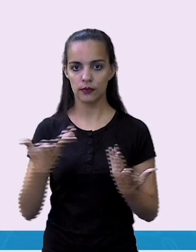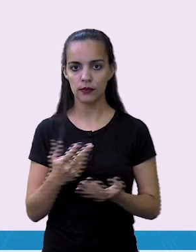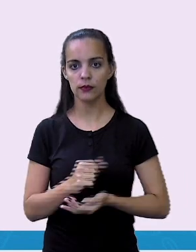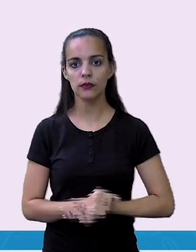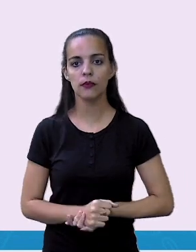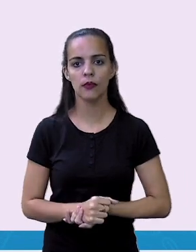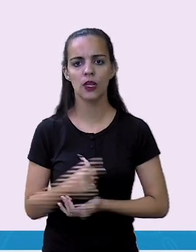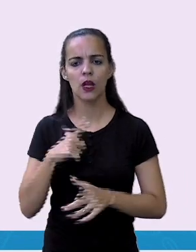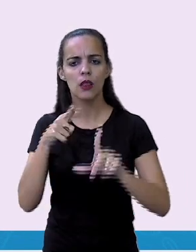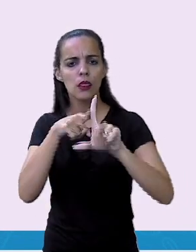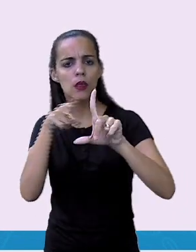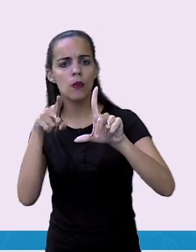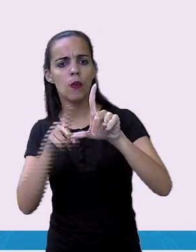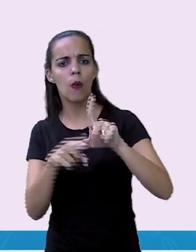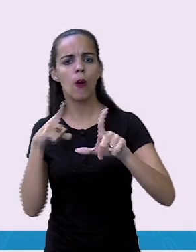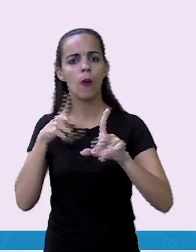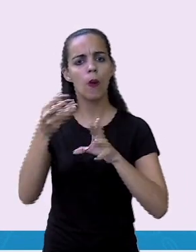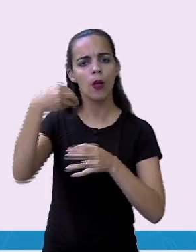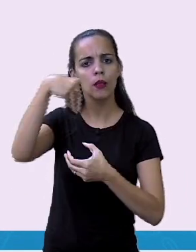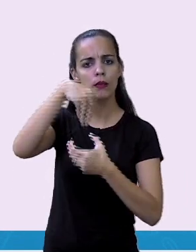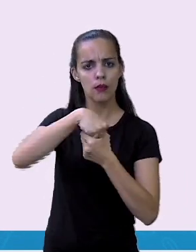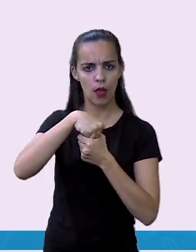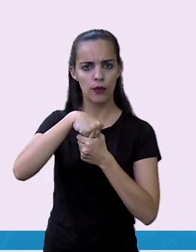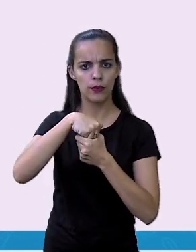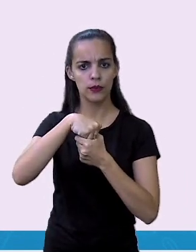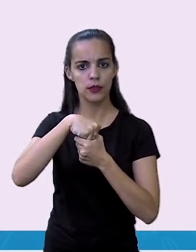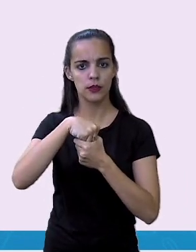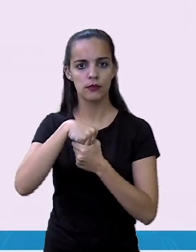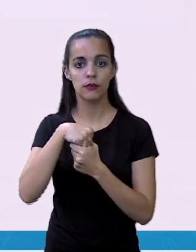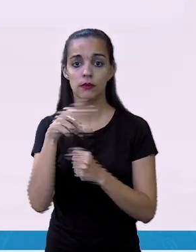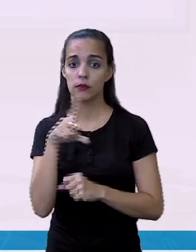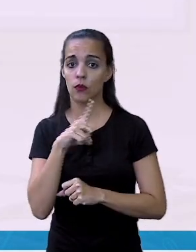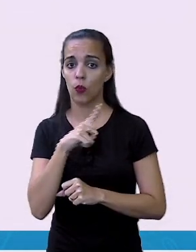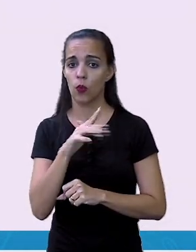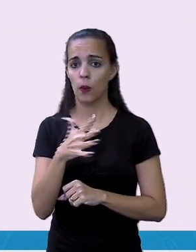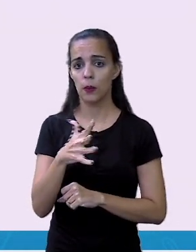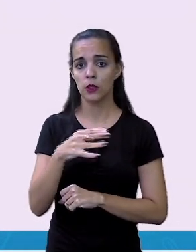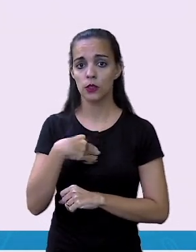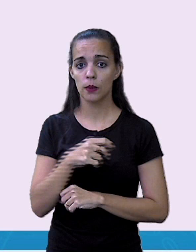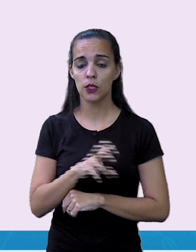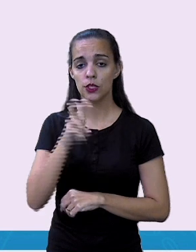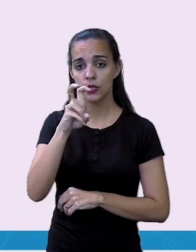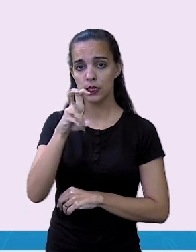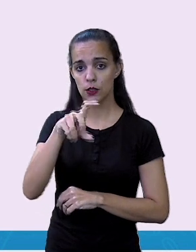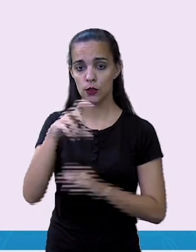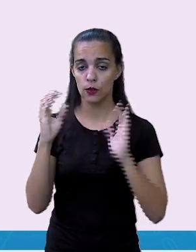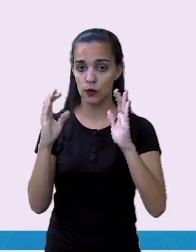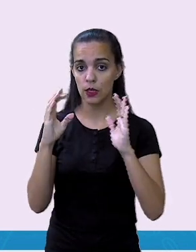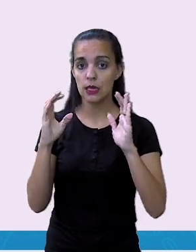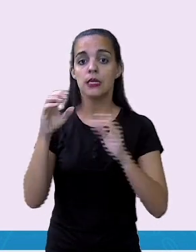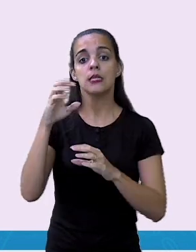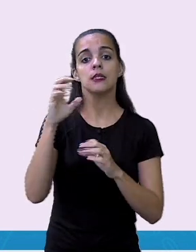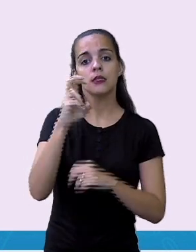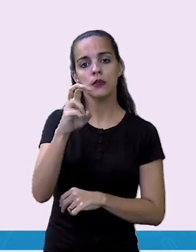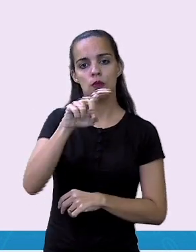ângulos alternos e internos. Então, nós temos as